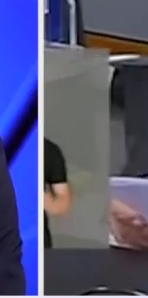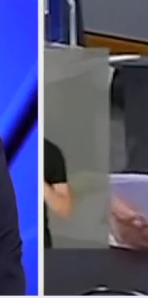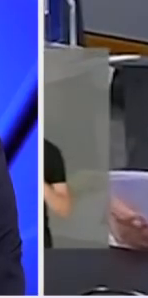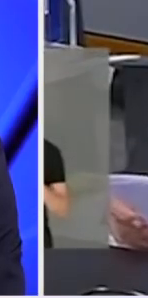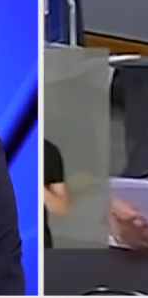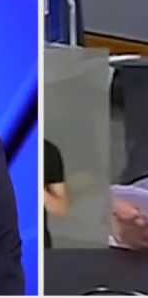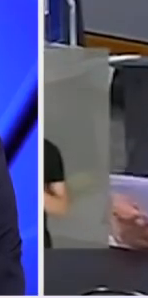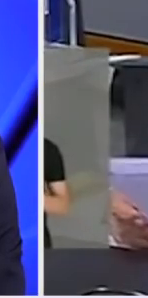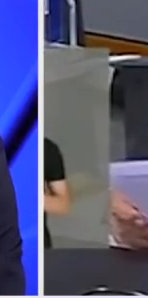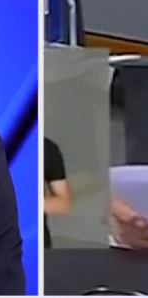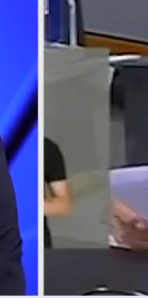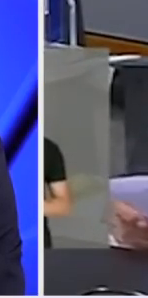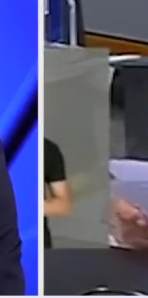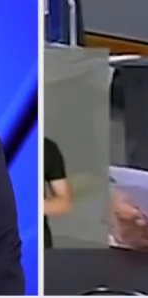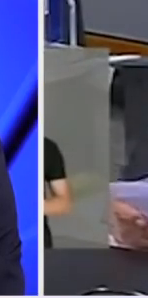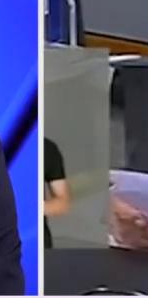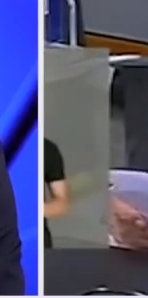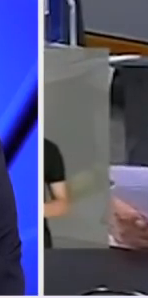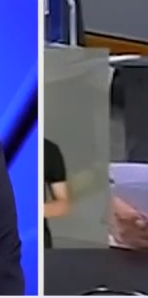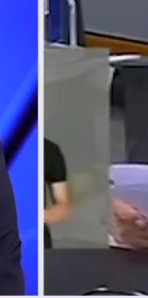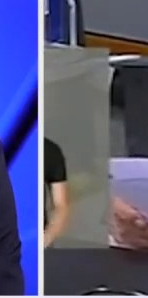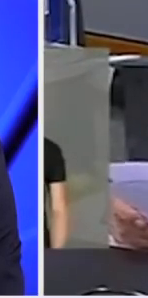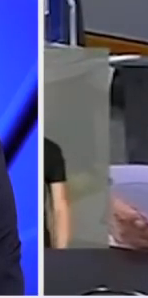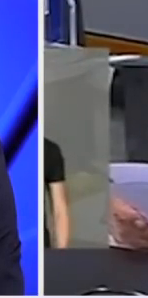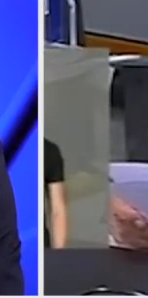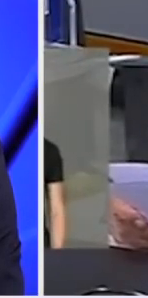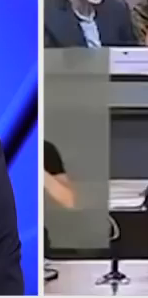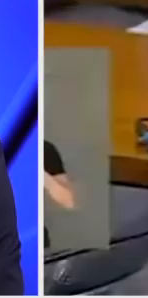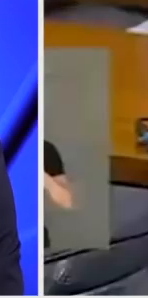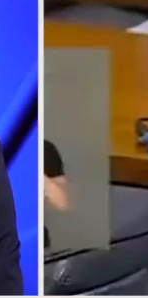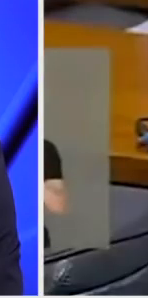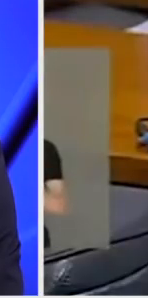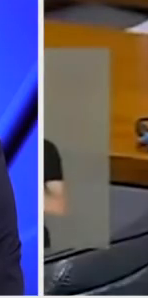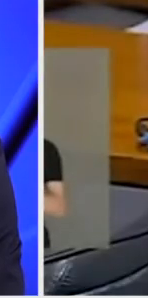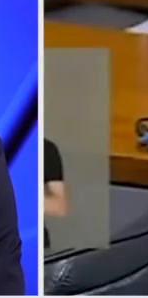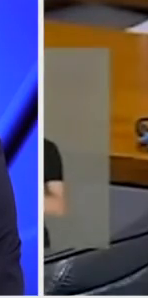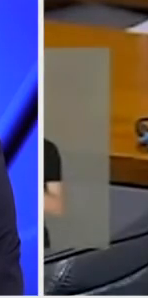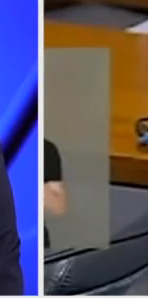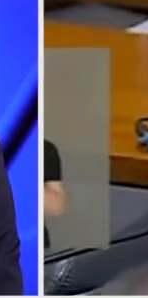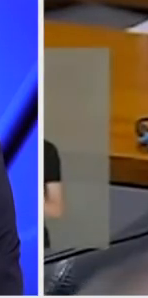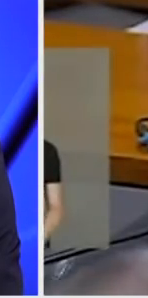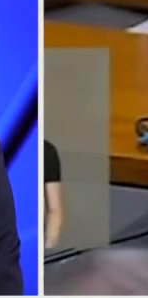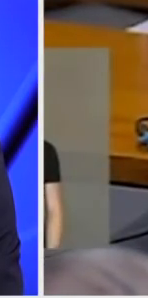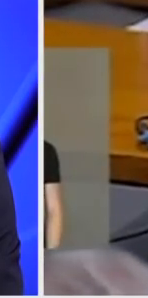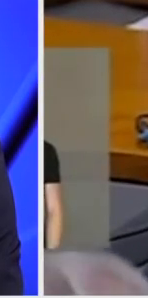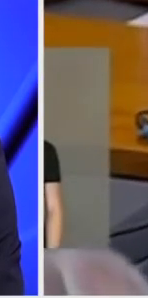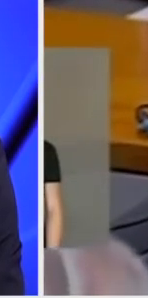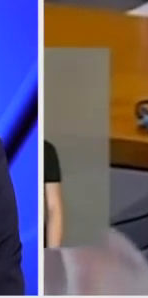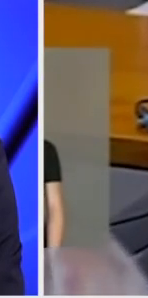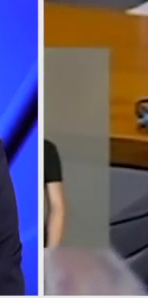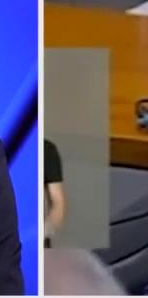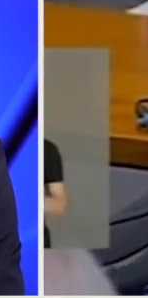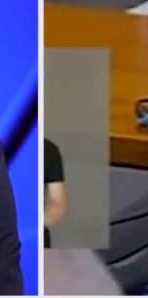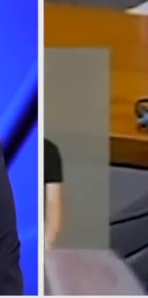muitas vezes e acaba né saindo da E aí ele fez na sua última Live aí uma comparação com